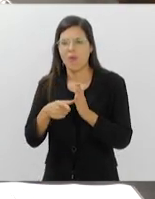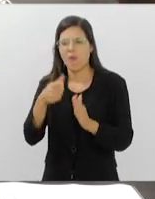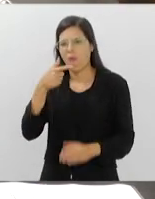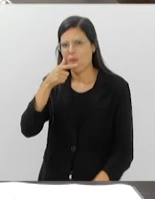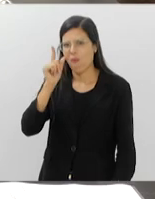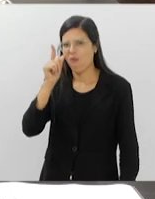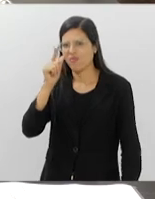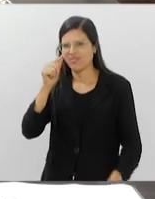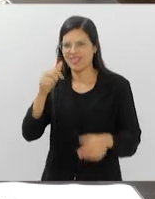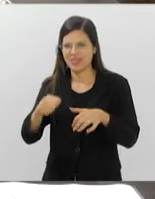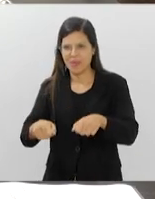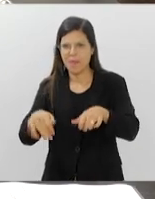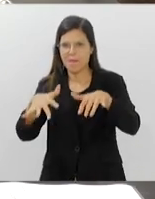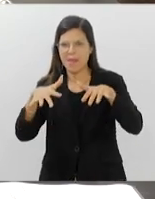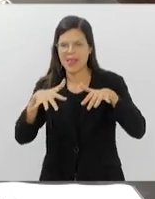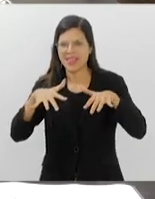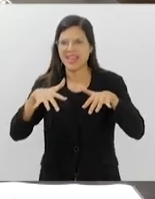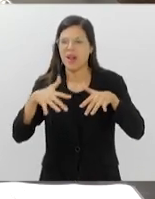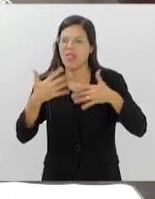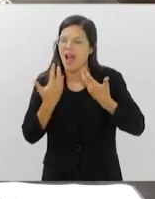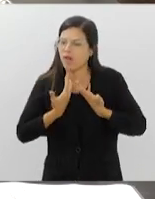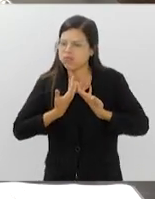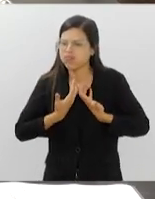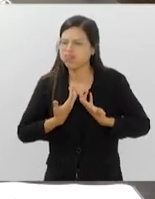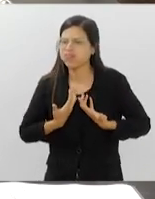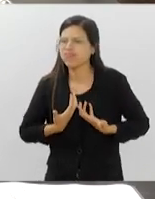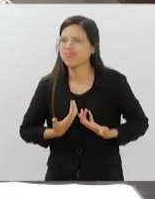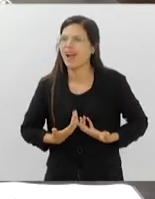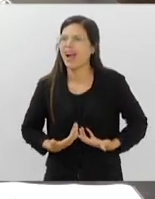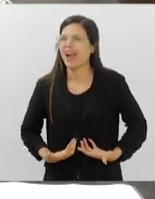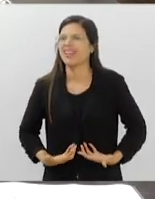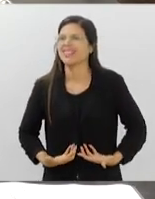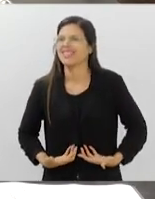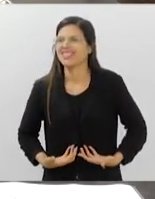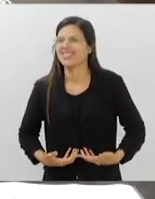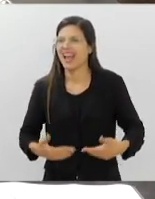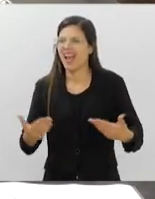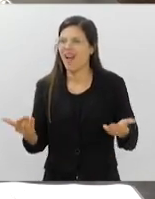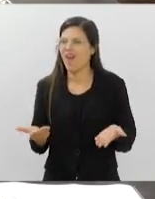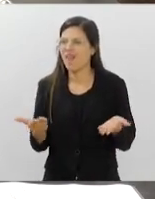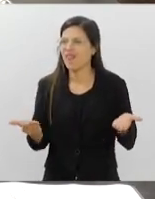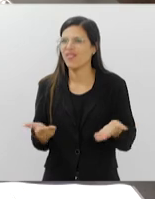das eleições. Não, hoje o senhor está levitando pela vitória. Hoje talvez.